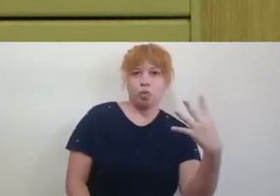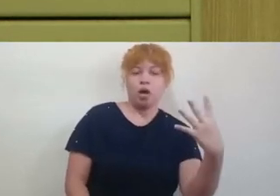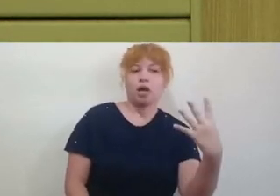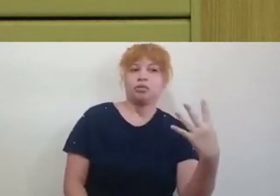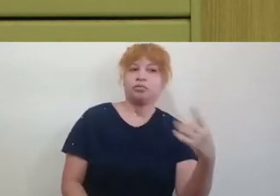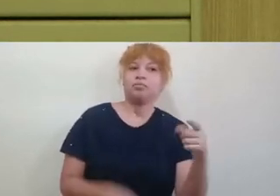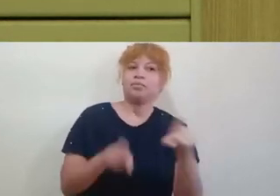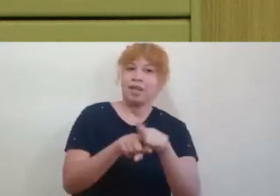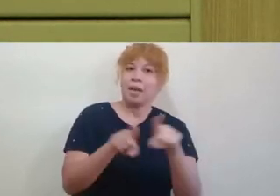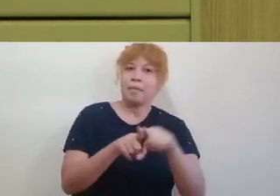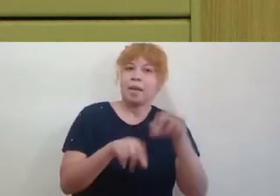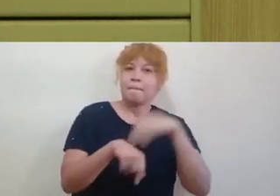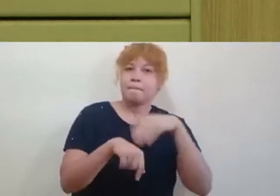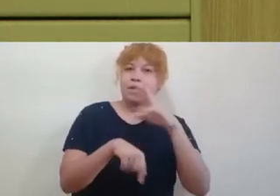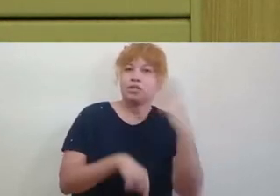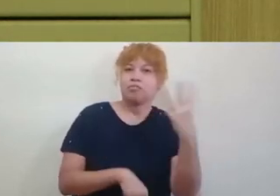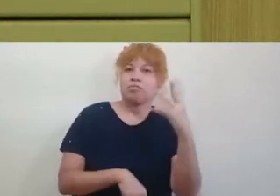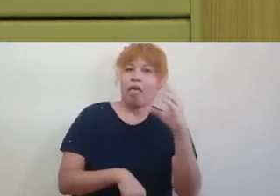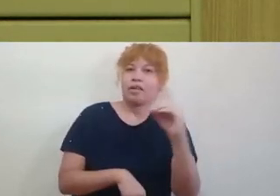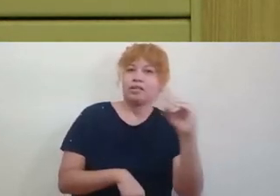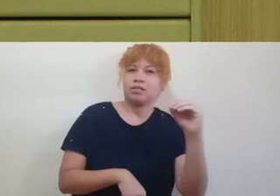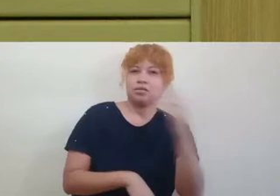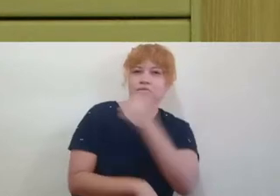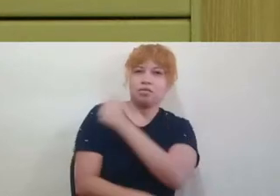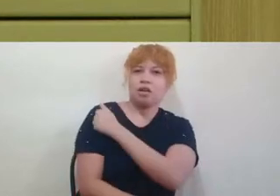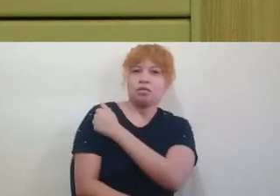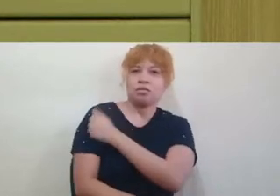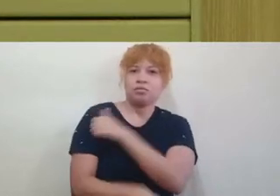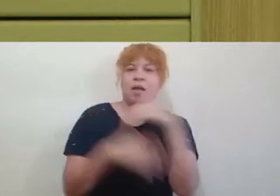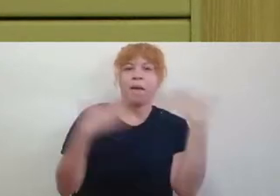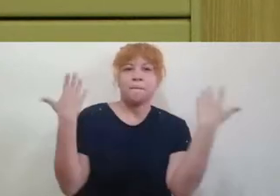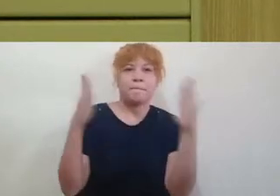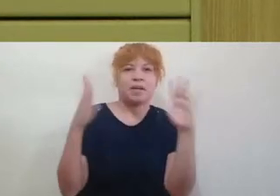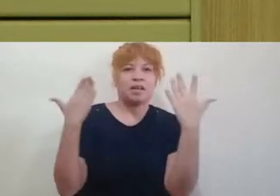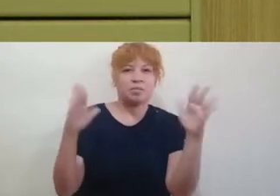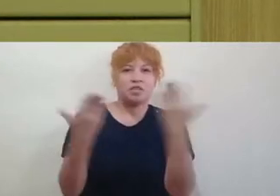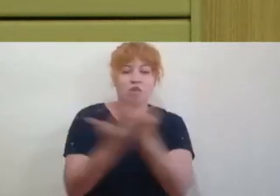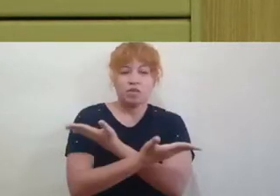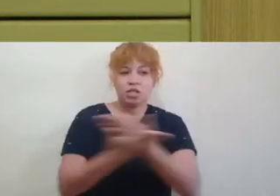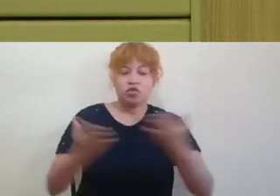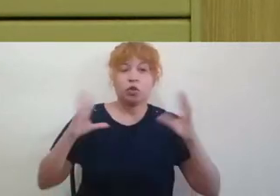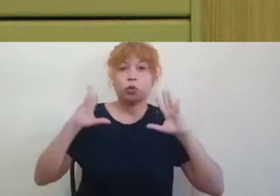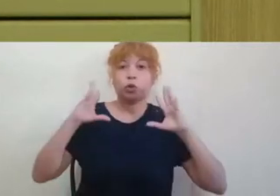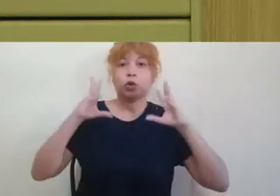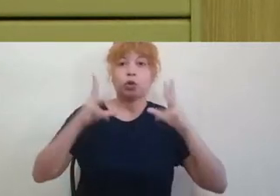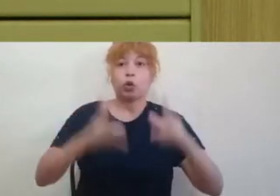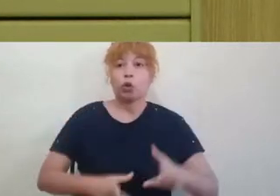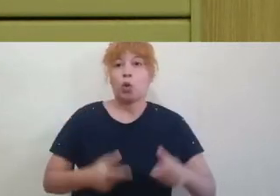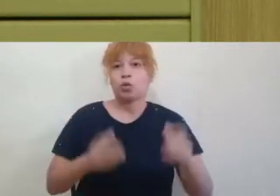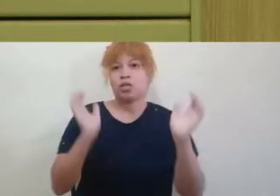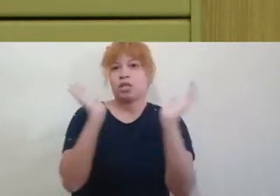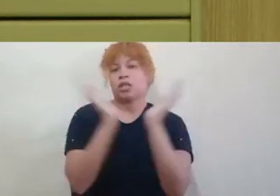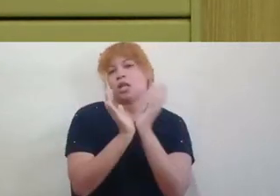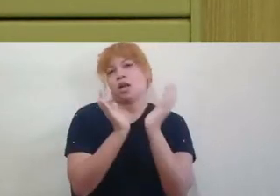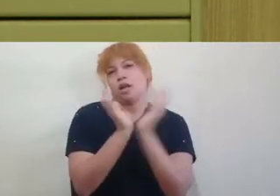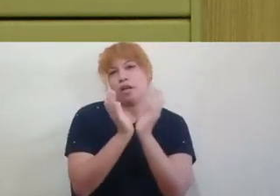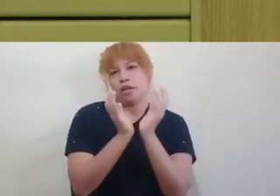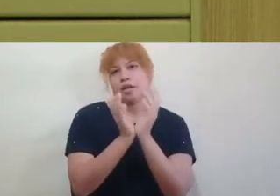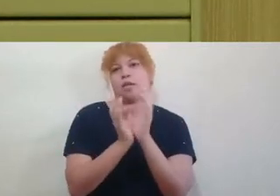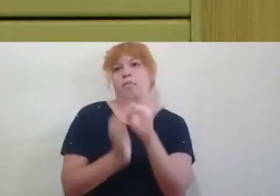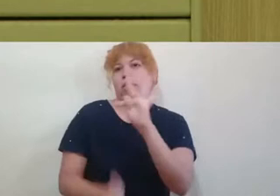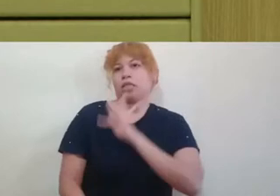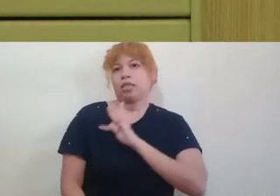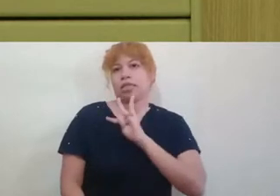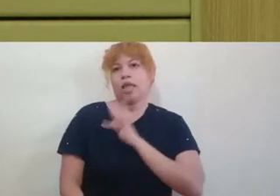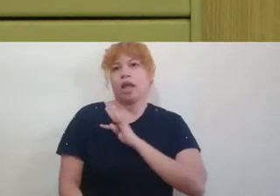de vocês. Como profissionais, vocês levarão o nome da UFRPE para sempre em suas vidas, e não